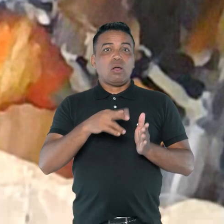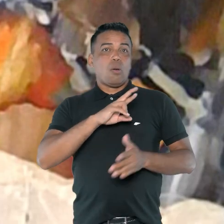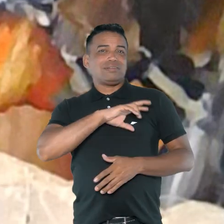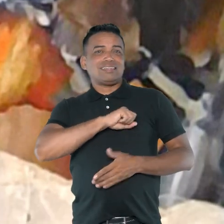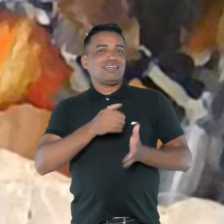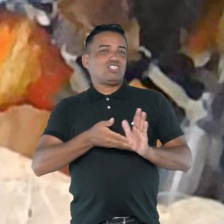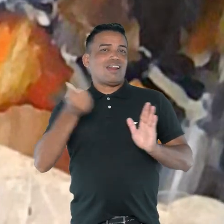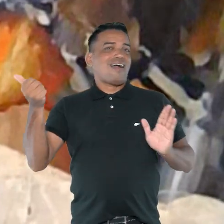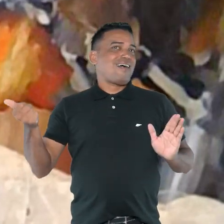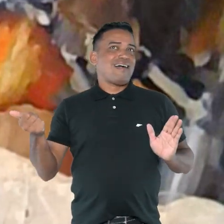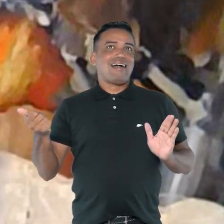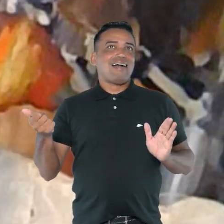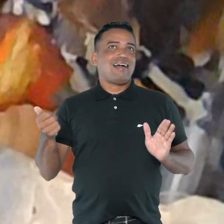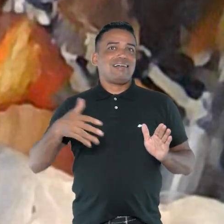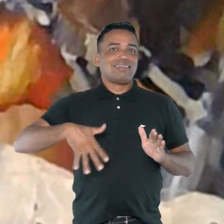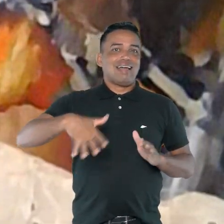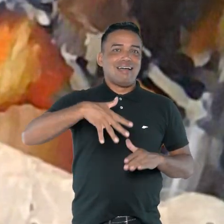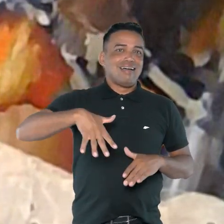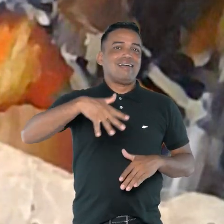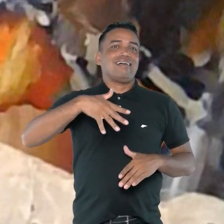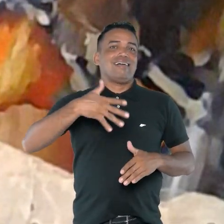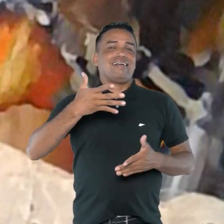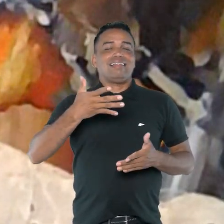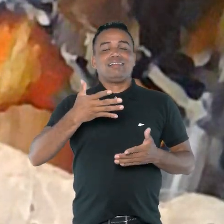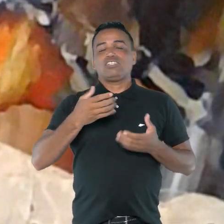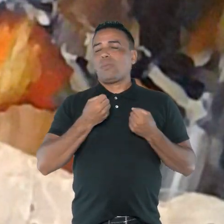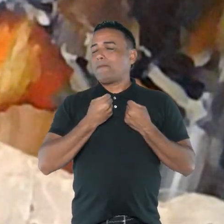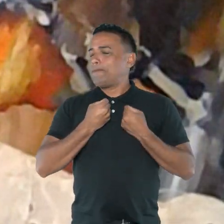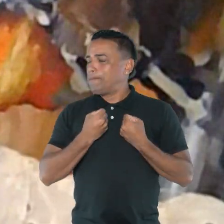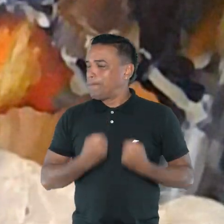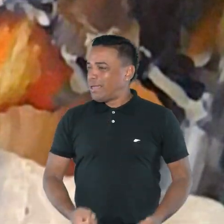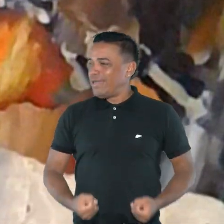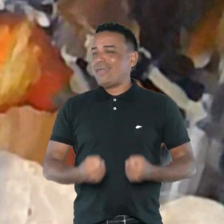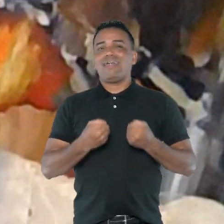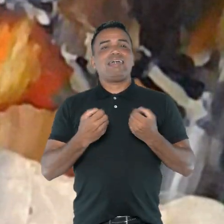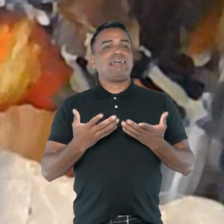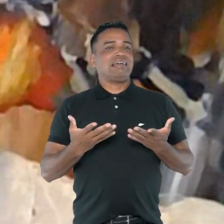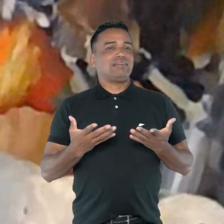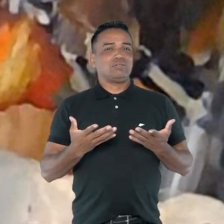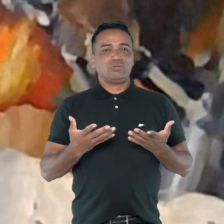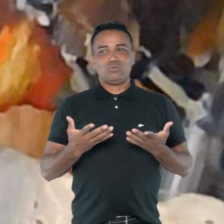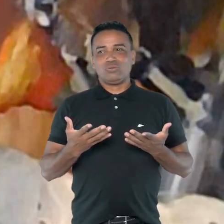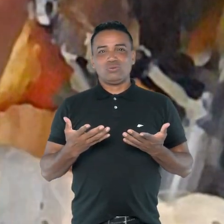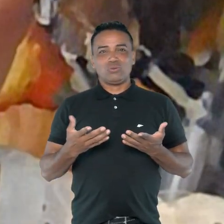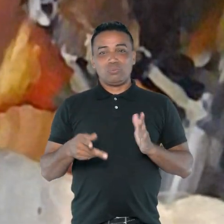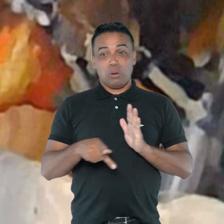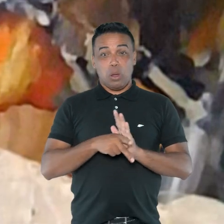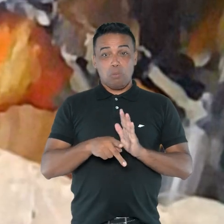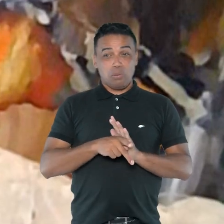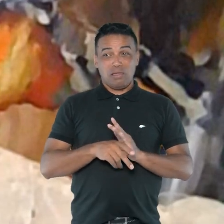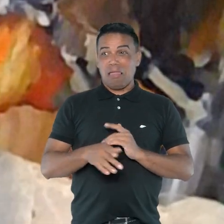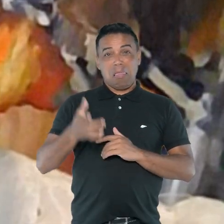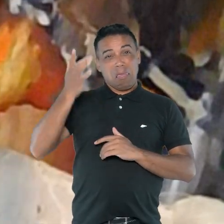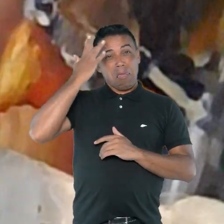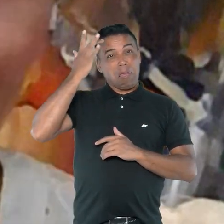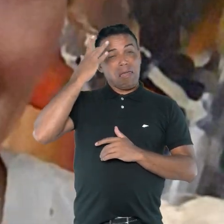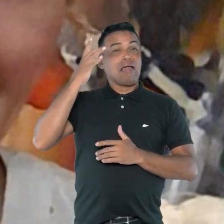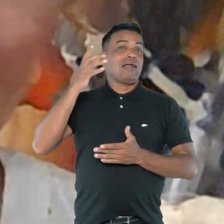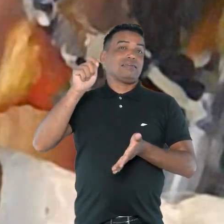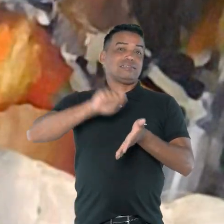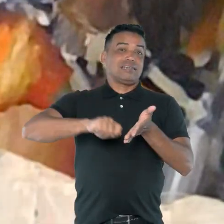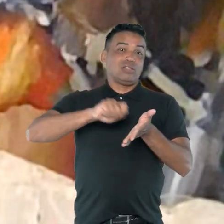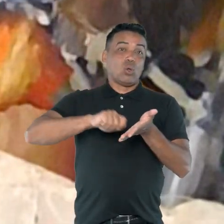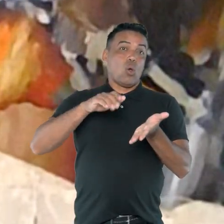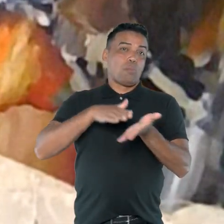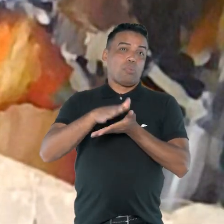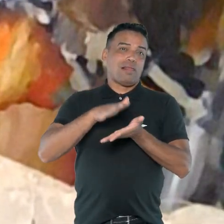assim, de tirar esse peso enorme, esse glamour enorme que tem ser